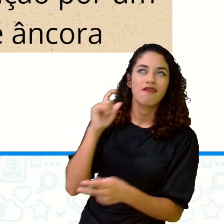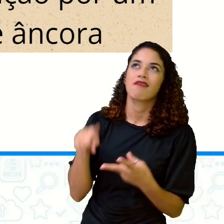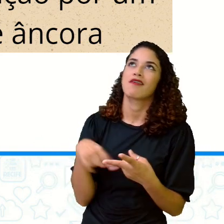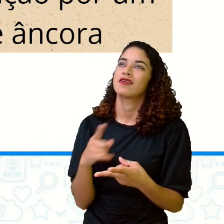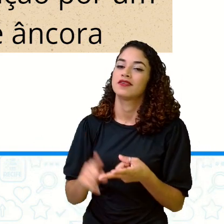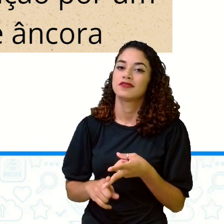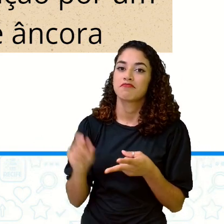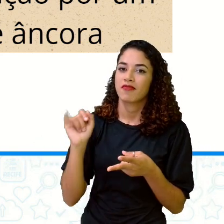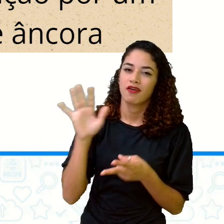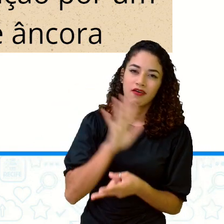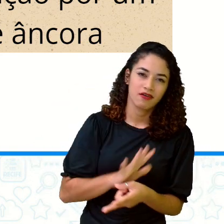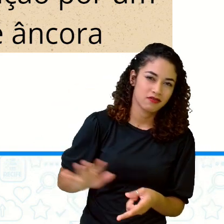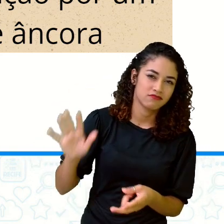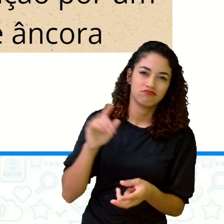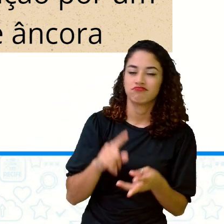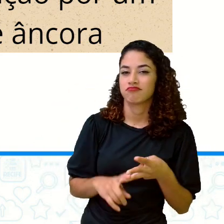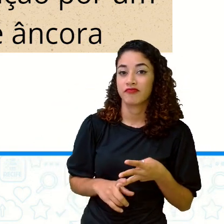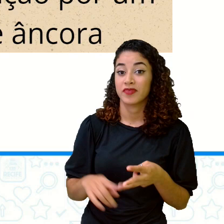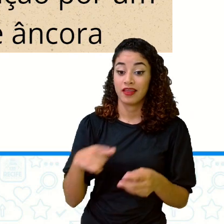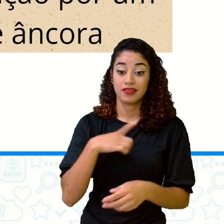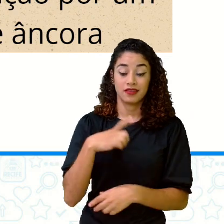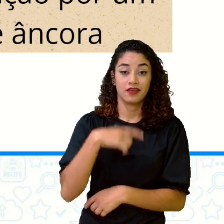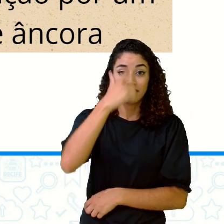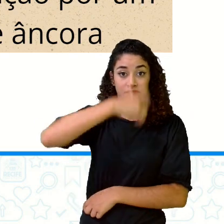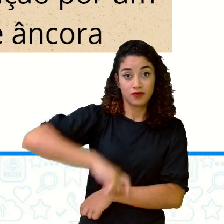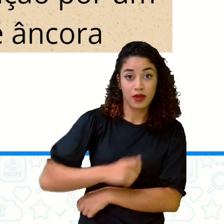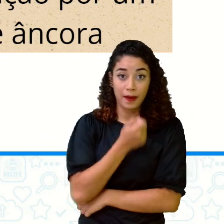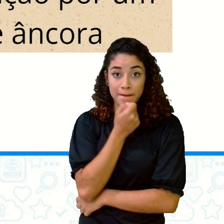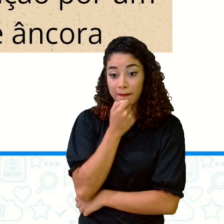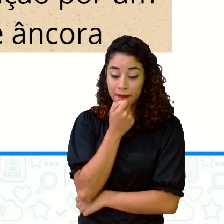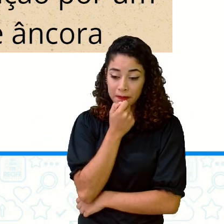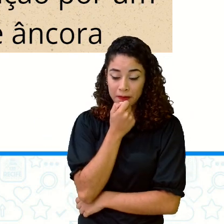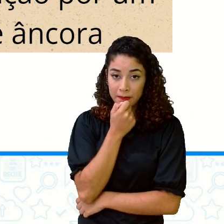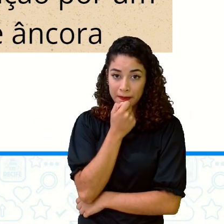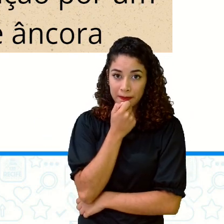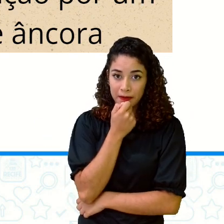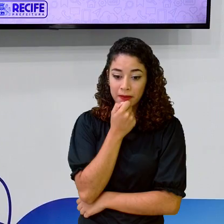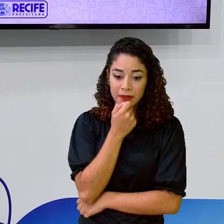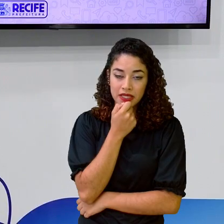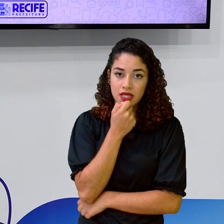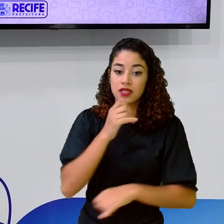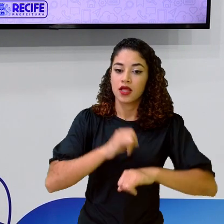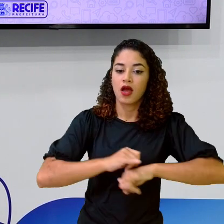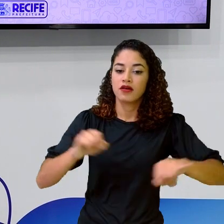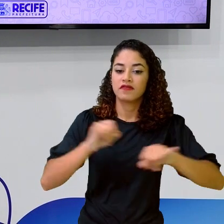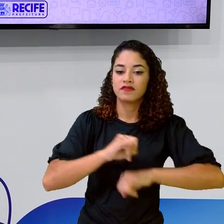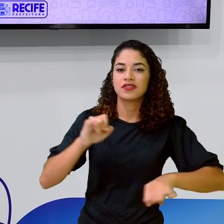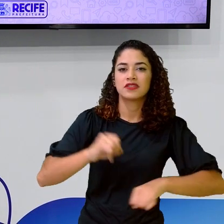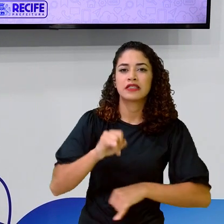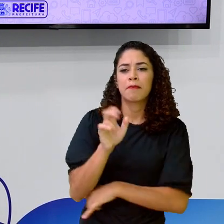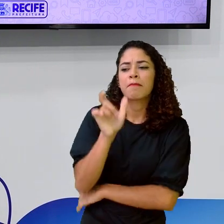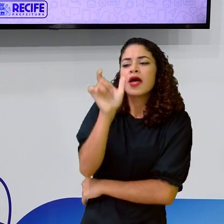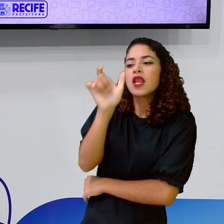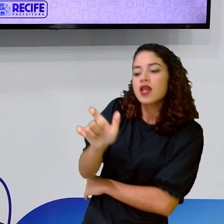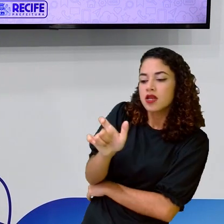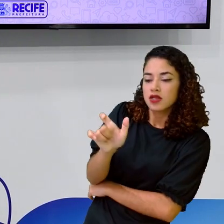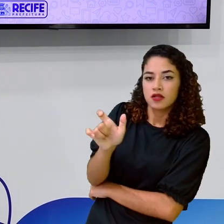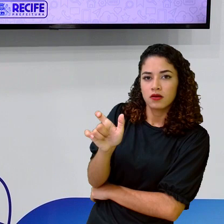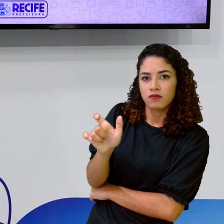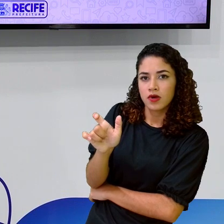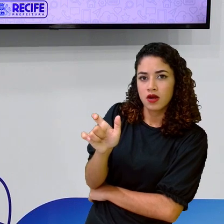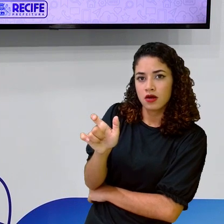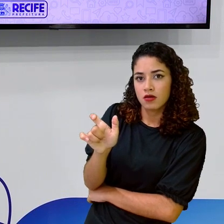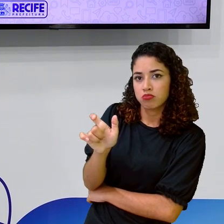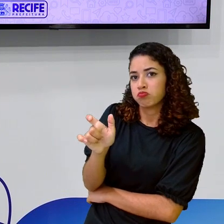narração, por um apresentador, chamado, de âncora, a gente chama ali, aquele apresentador fixo,